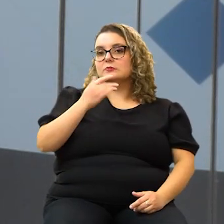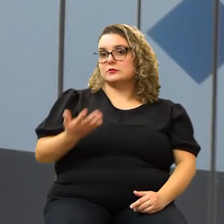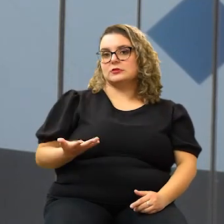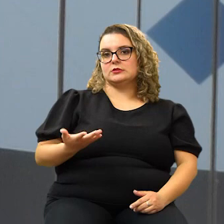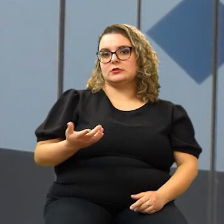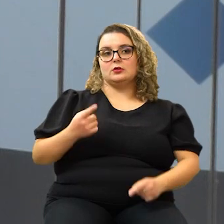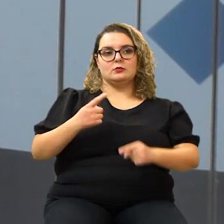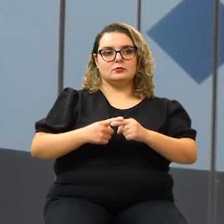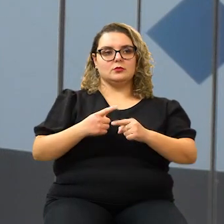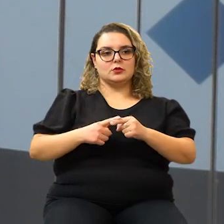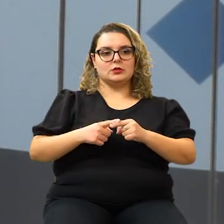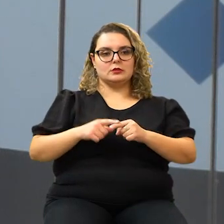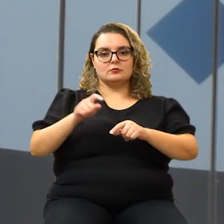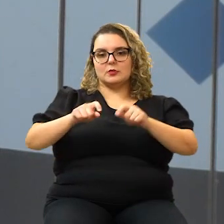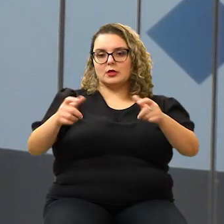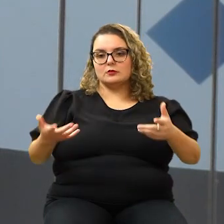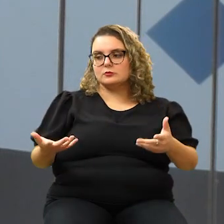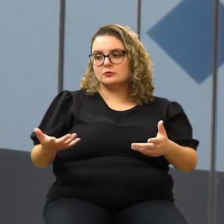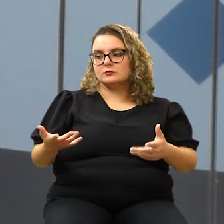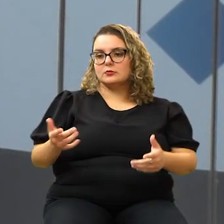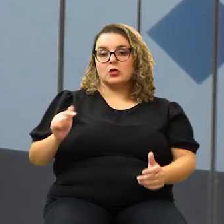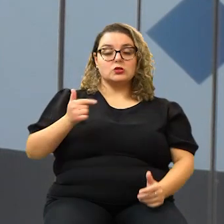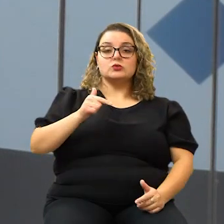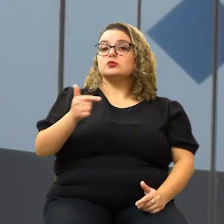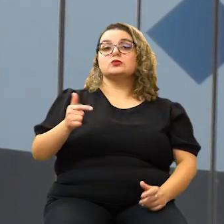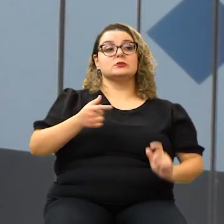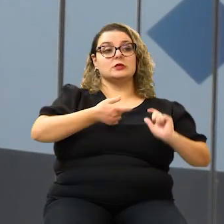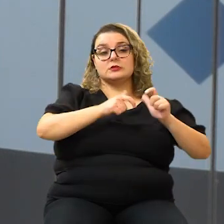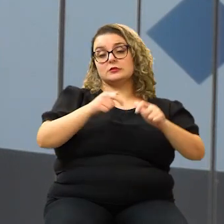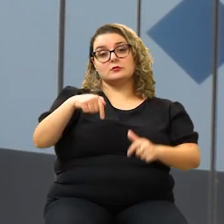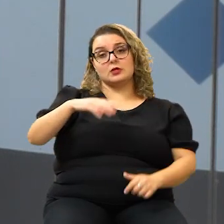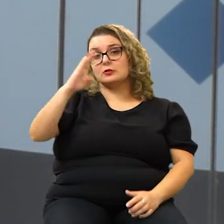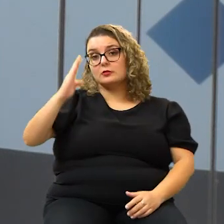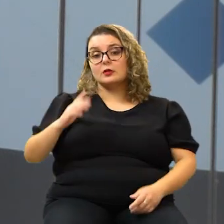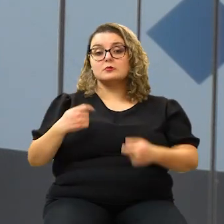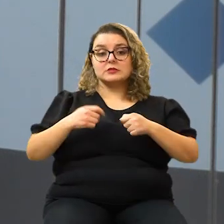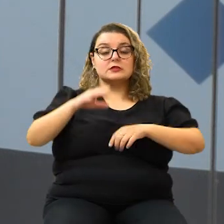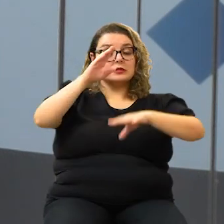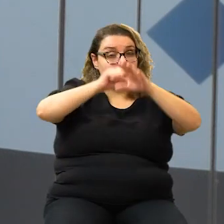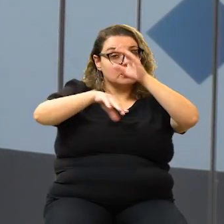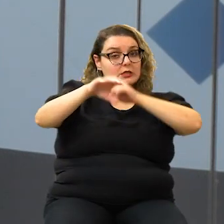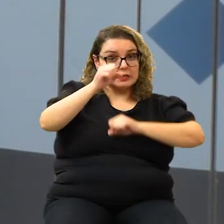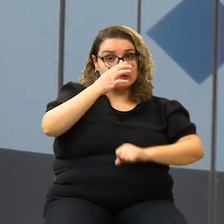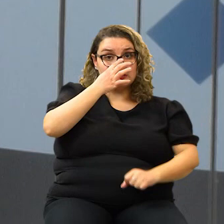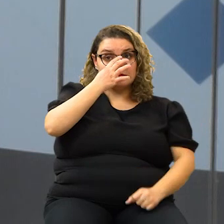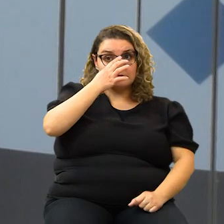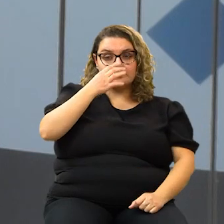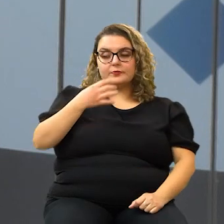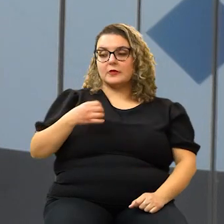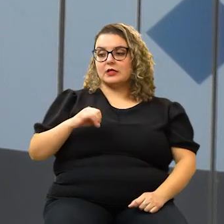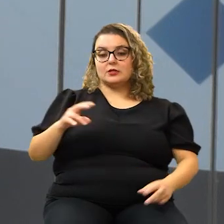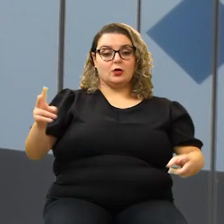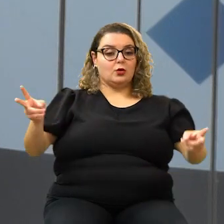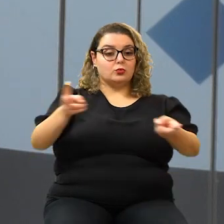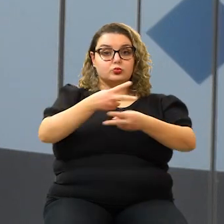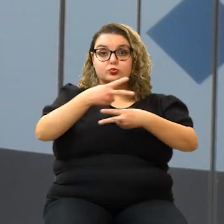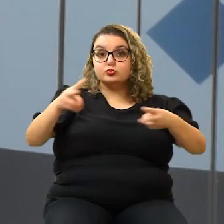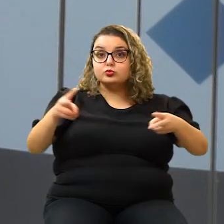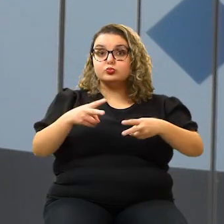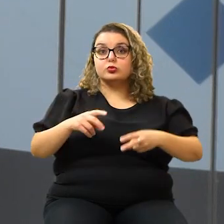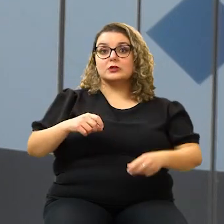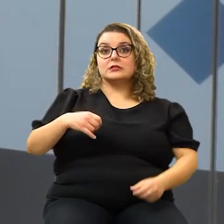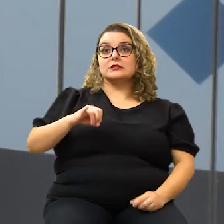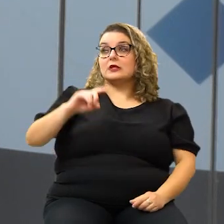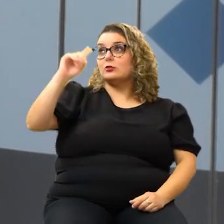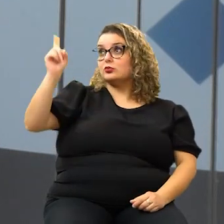pessoas a gente não tem essa tradição aqui no Brasil, a gente precisa aprender, né? Se é um vento forte, se é raio,